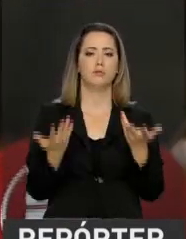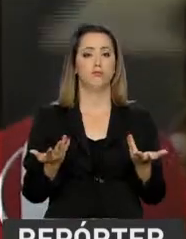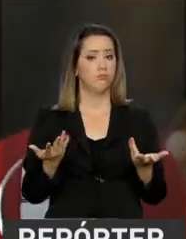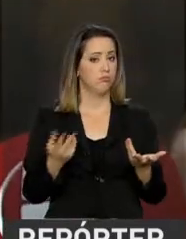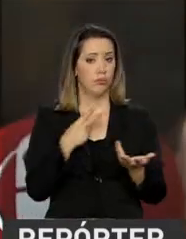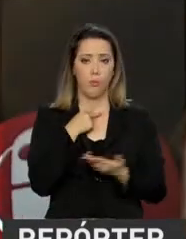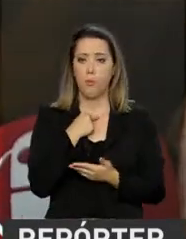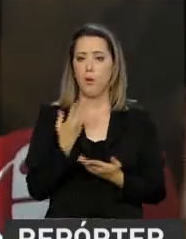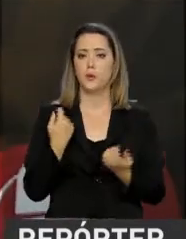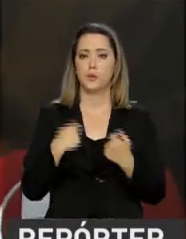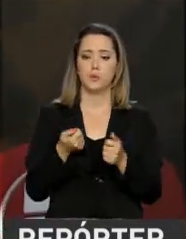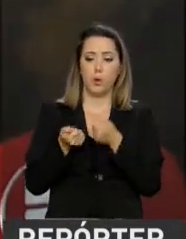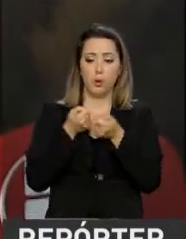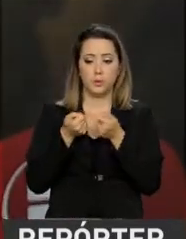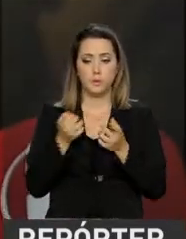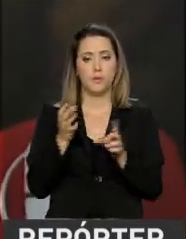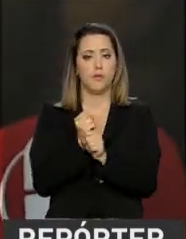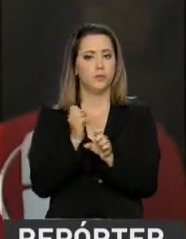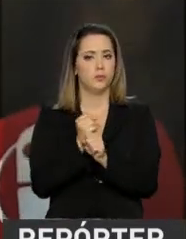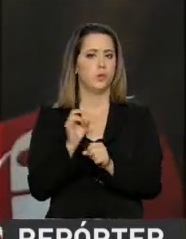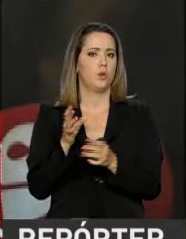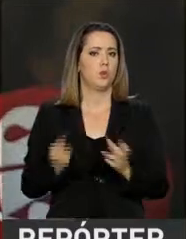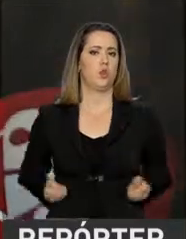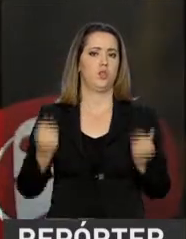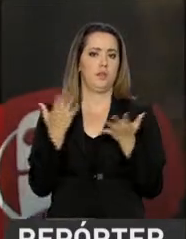trabalho de ajuste das contas públicas